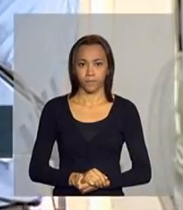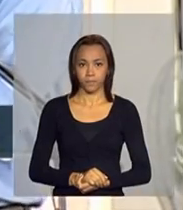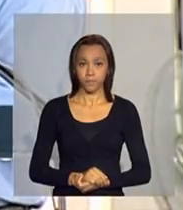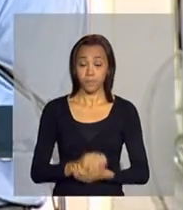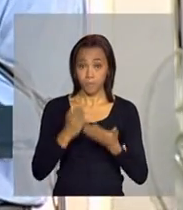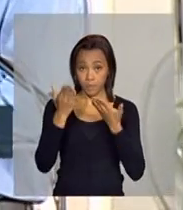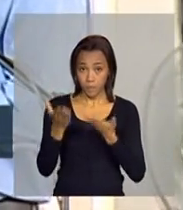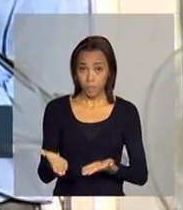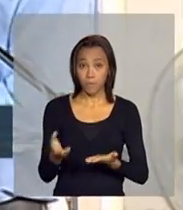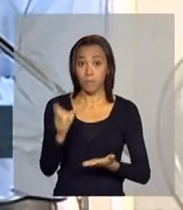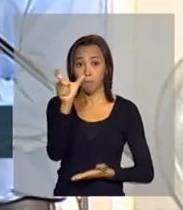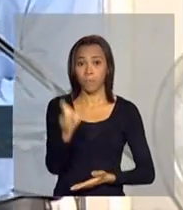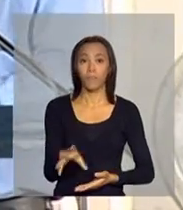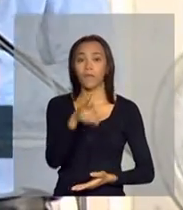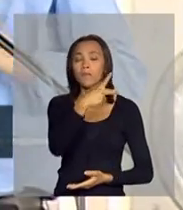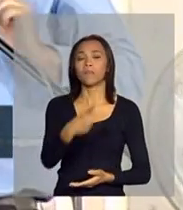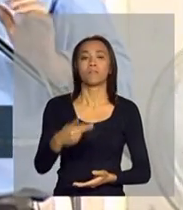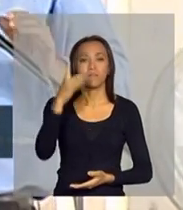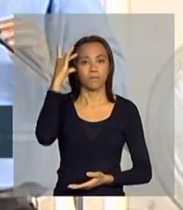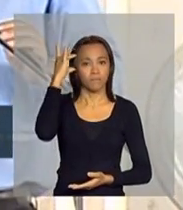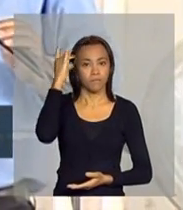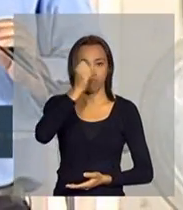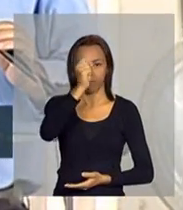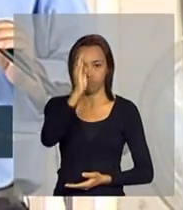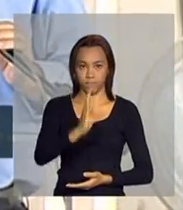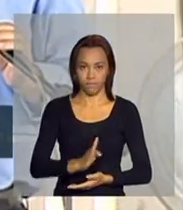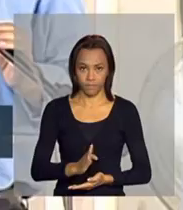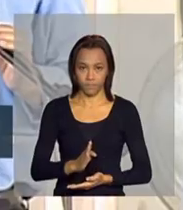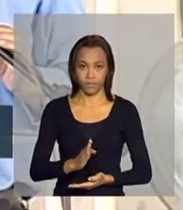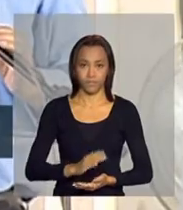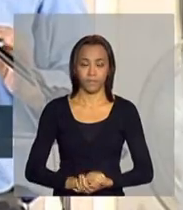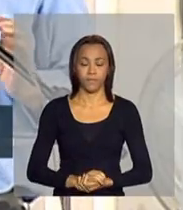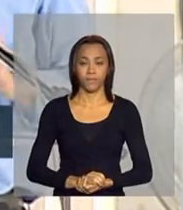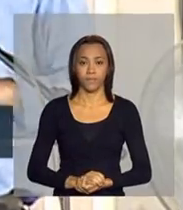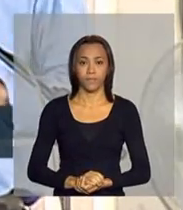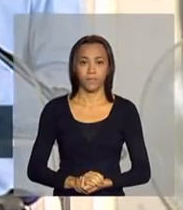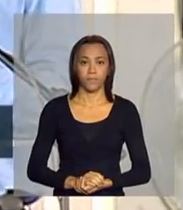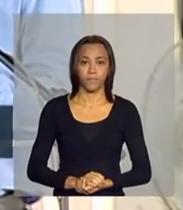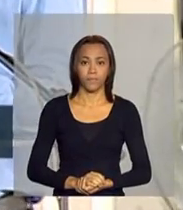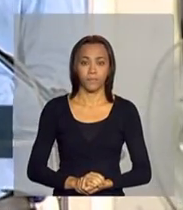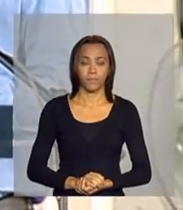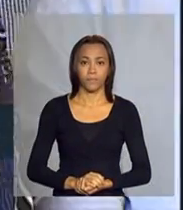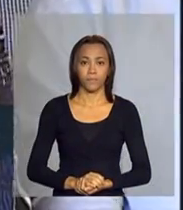Excelentíssima senhora presidente da República, Dilma Rousseff,